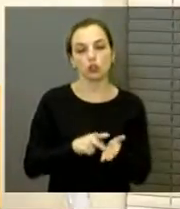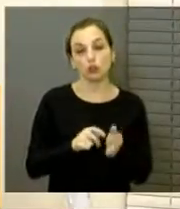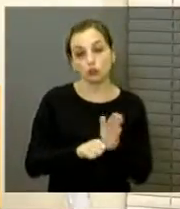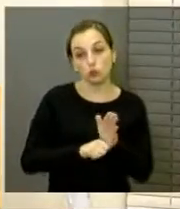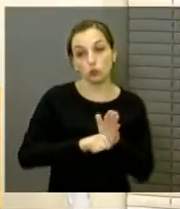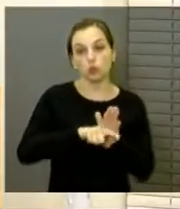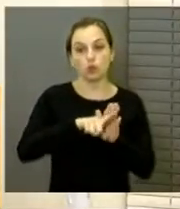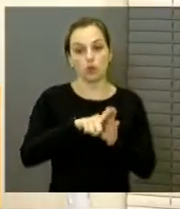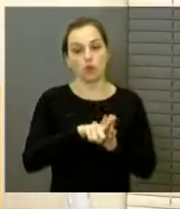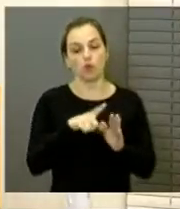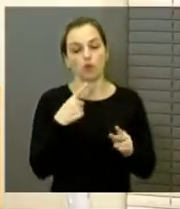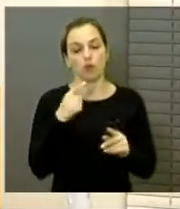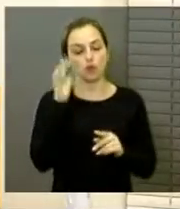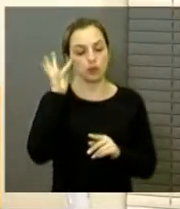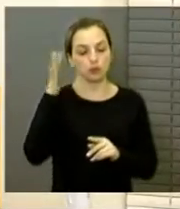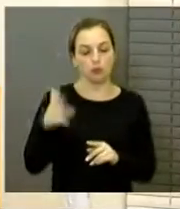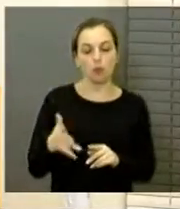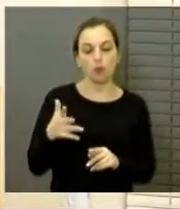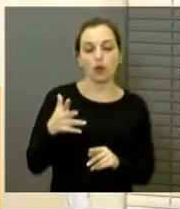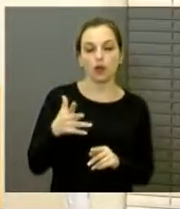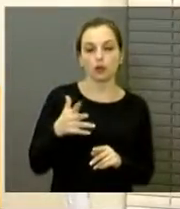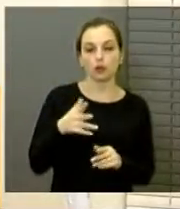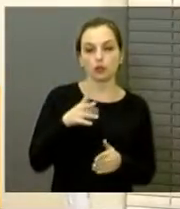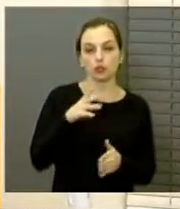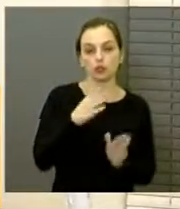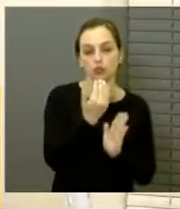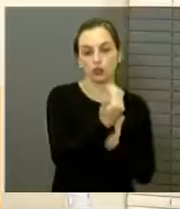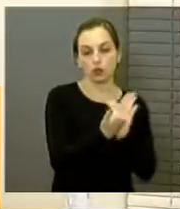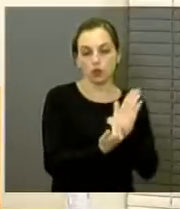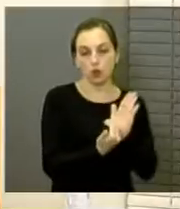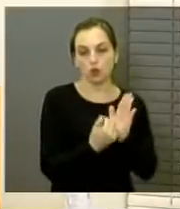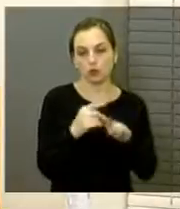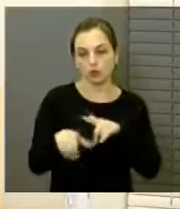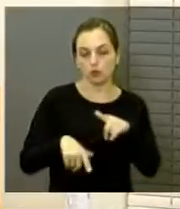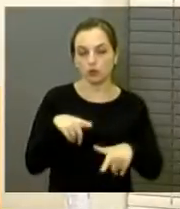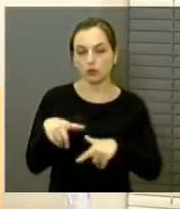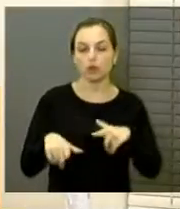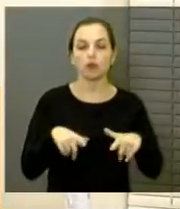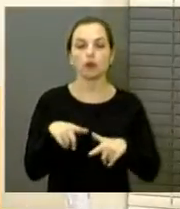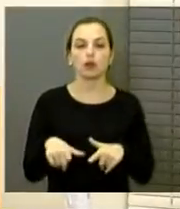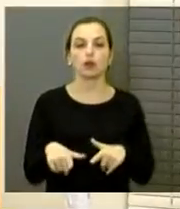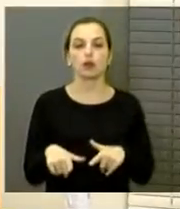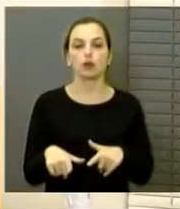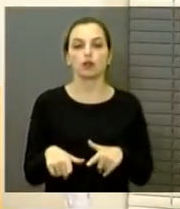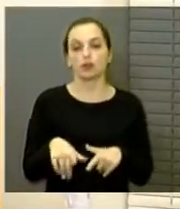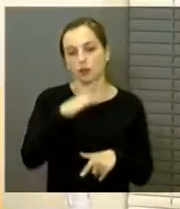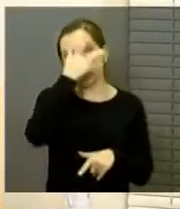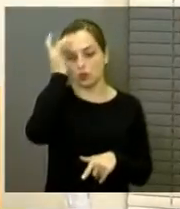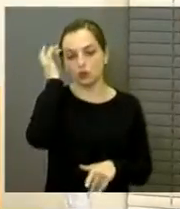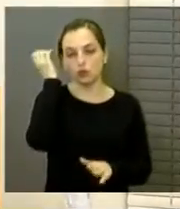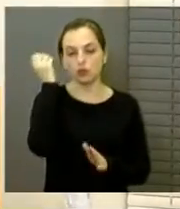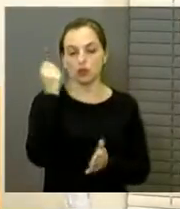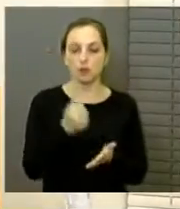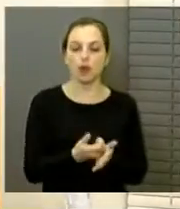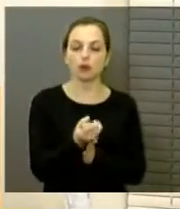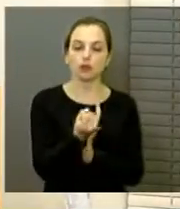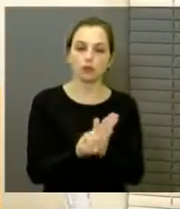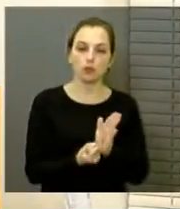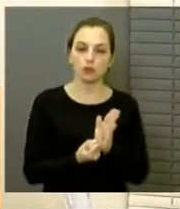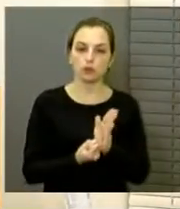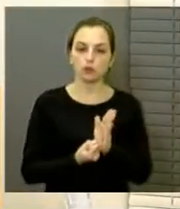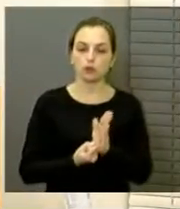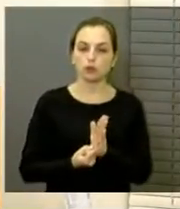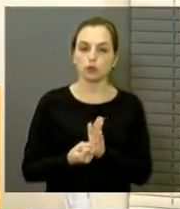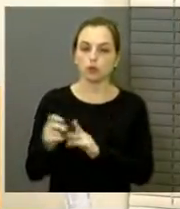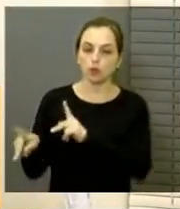muito, principalmente na conta do trabalhador, na conta do contribuinte,